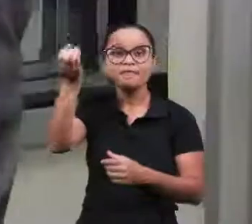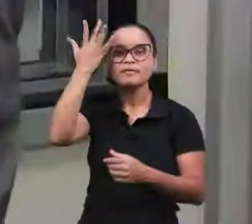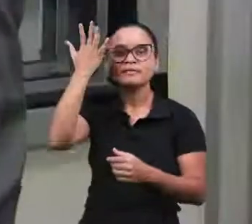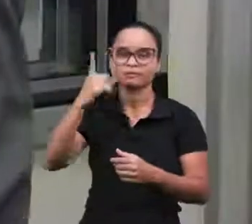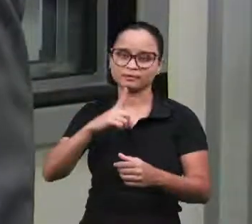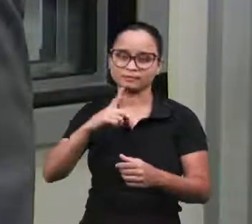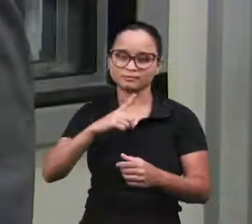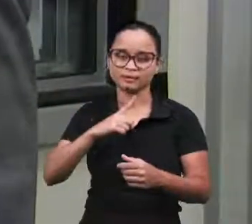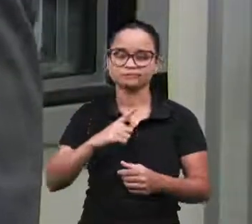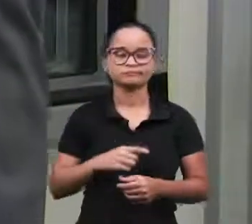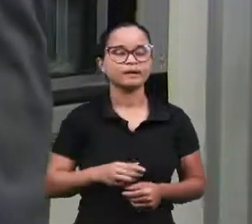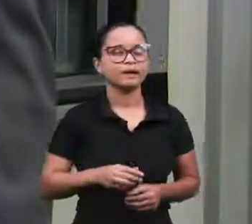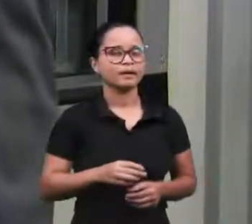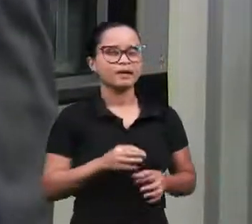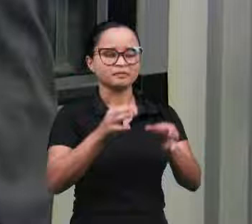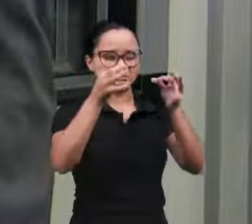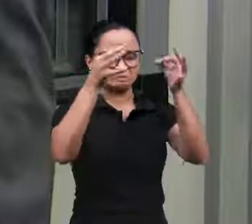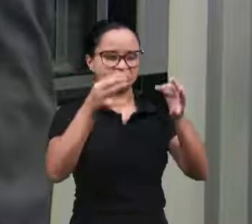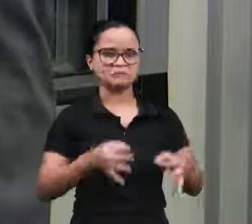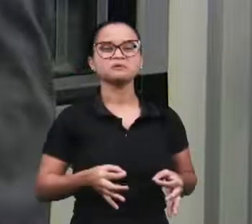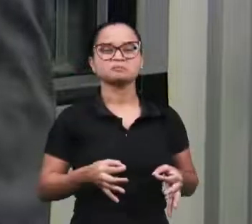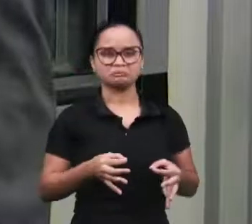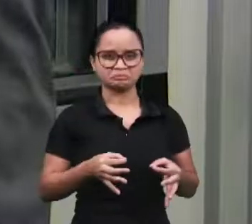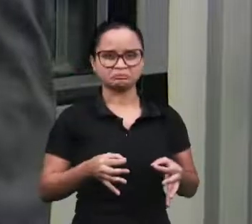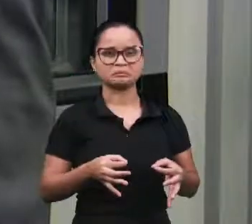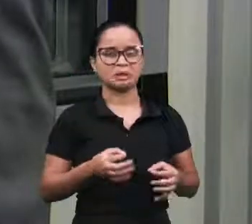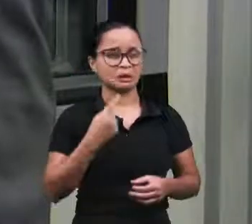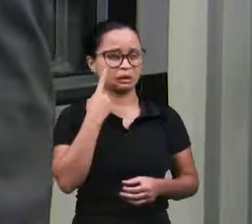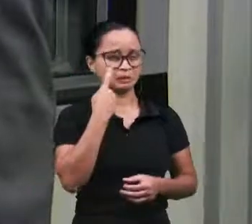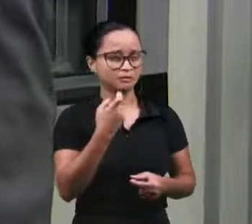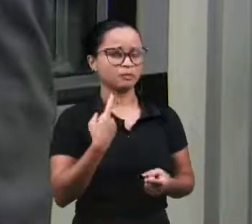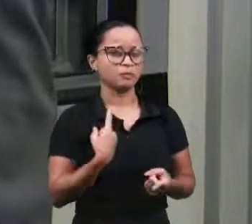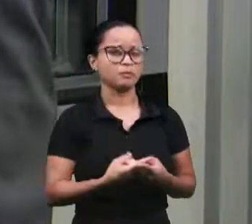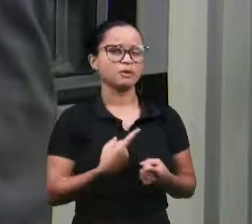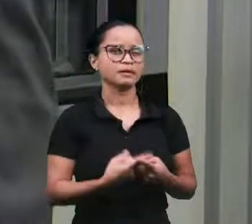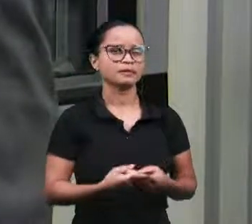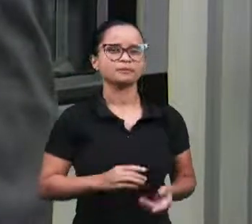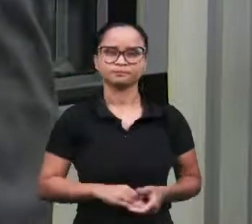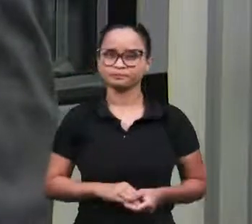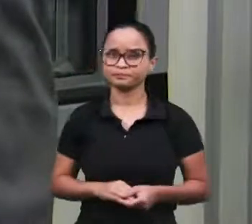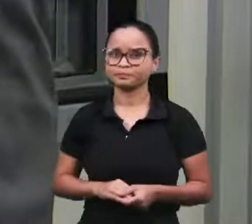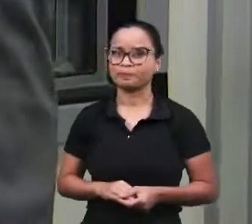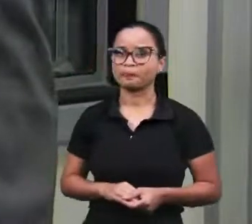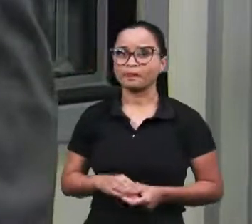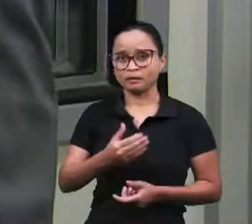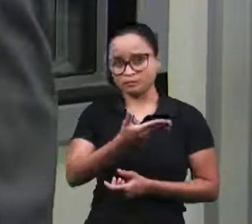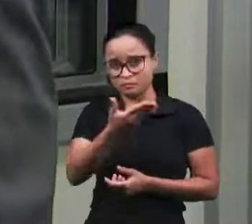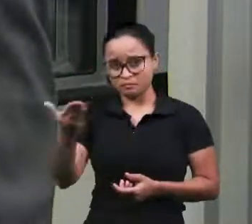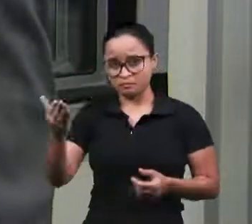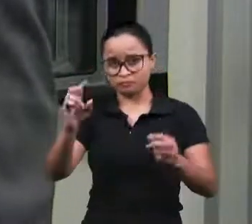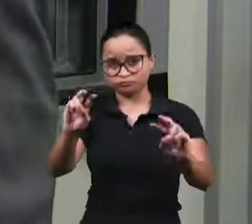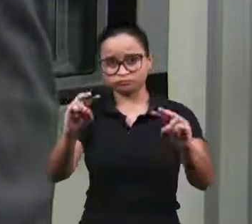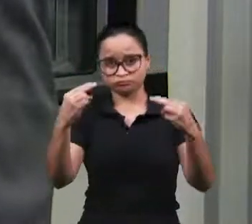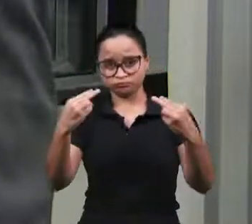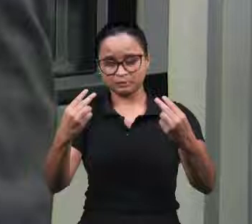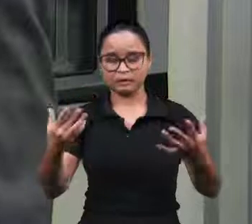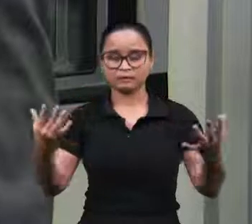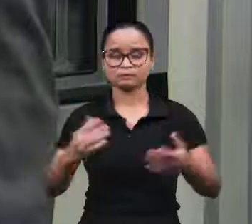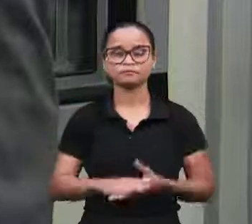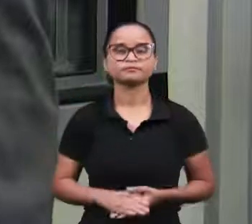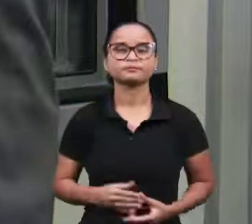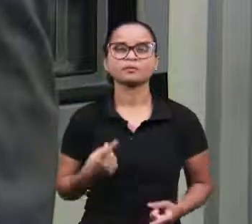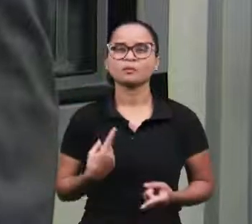Perfeitamente. Interessante o Elias e nossos irmãos que acompanham, não é? Você